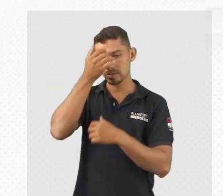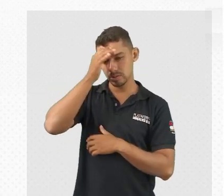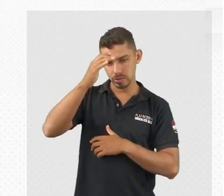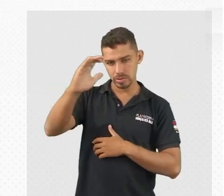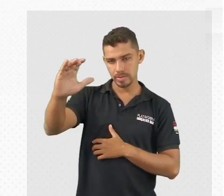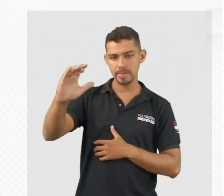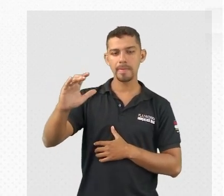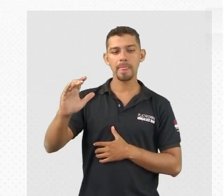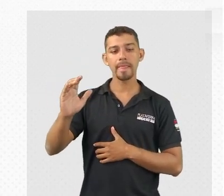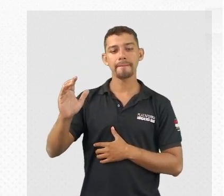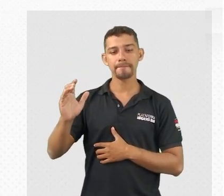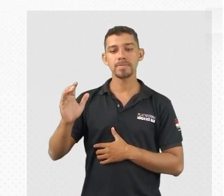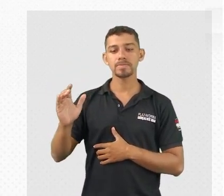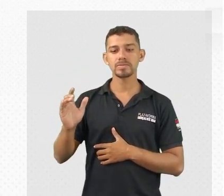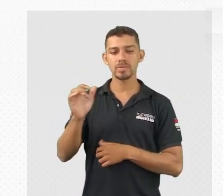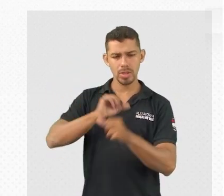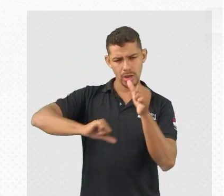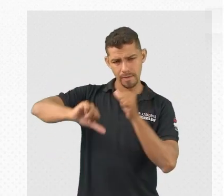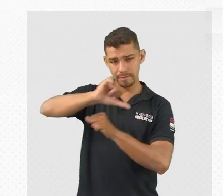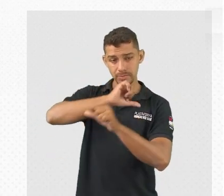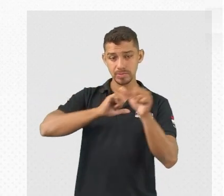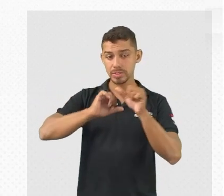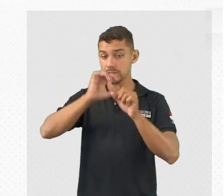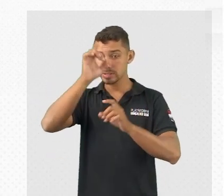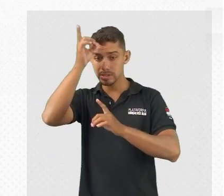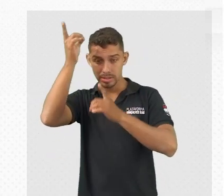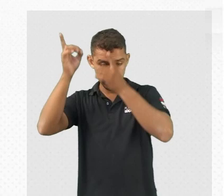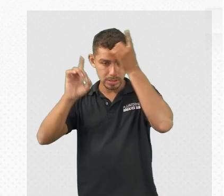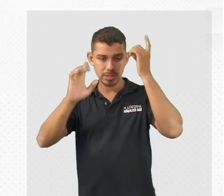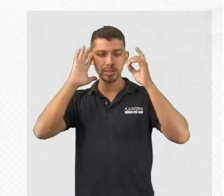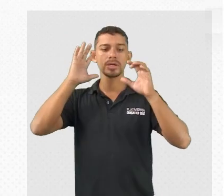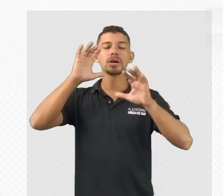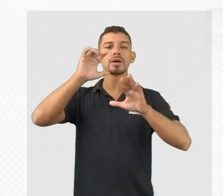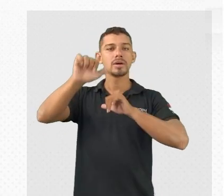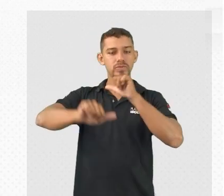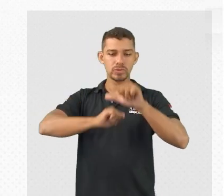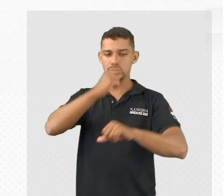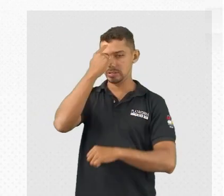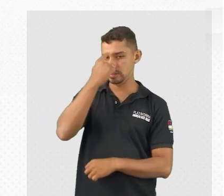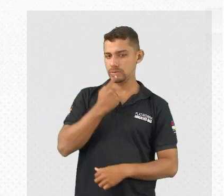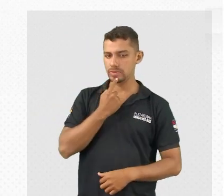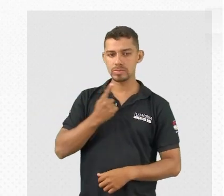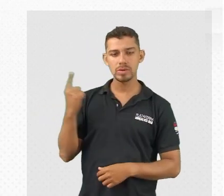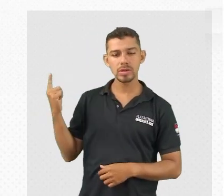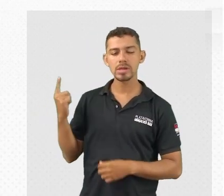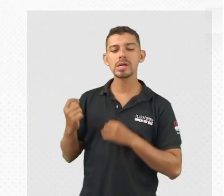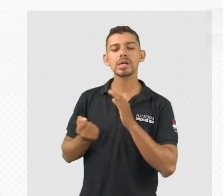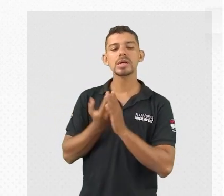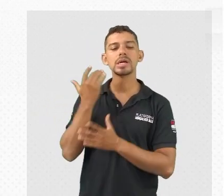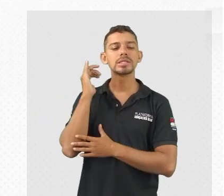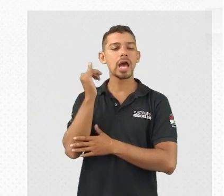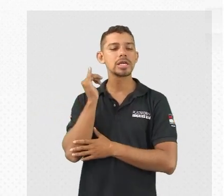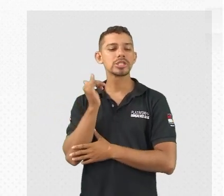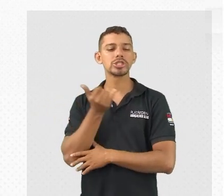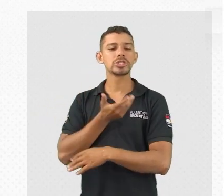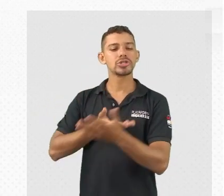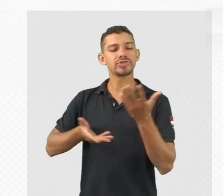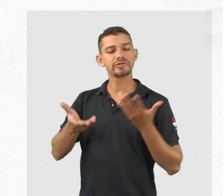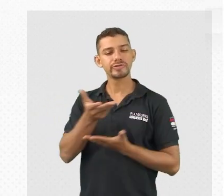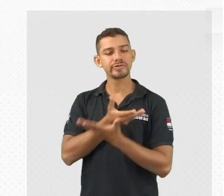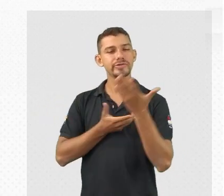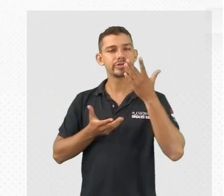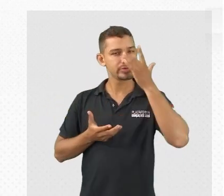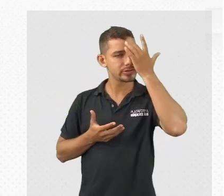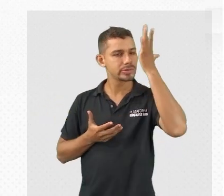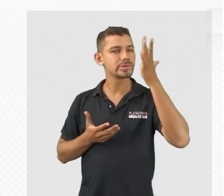seja, transformar ideias em mercadorias para moldar a imagem de candidatos, criando narrativas envolventes